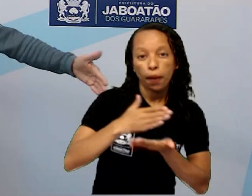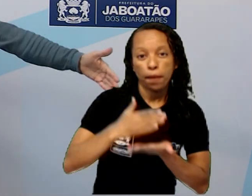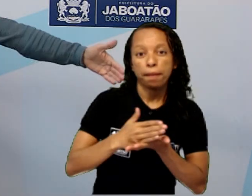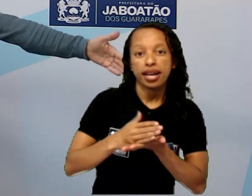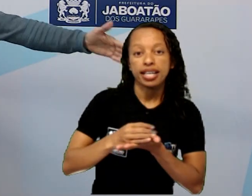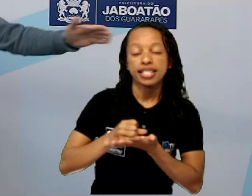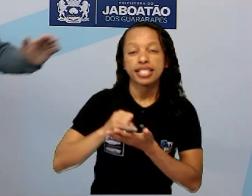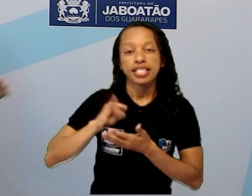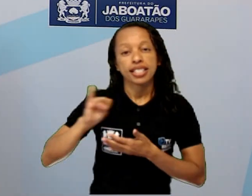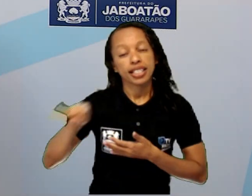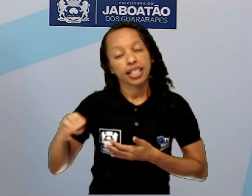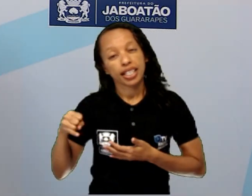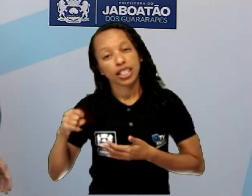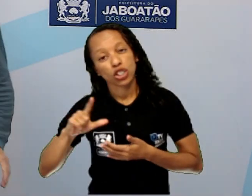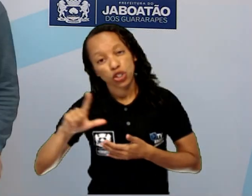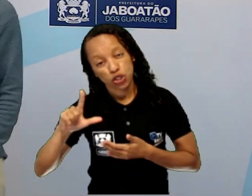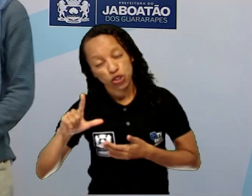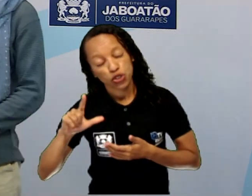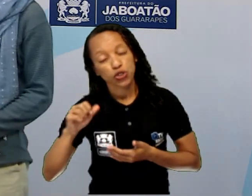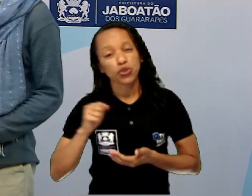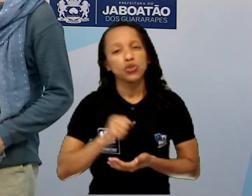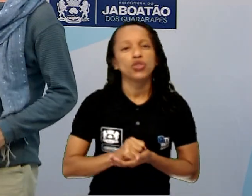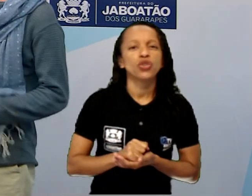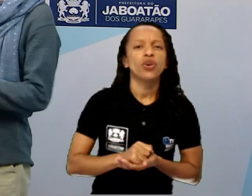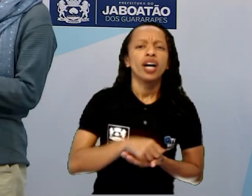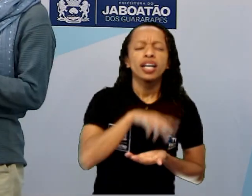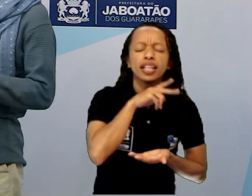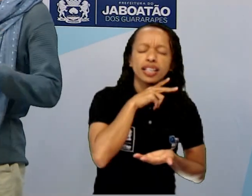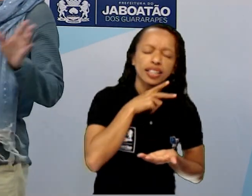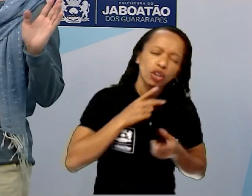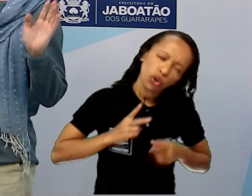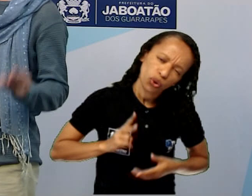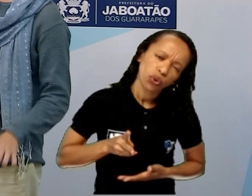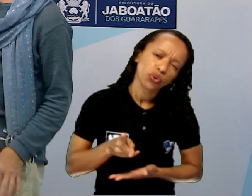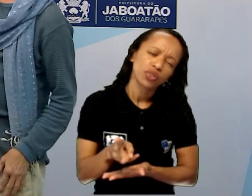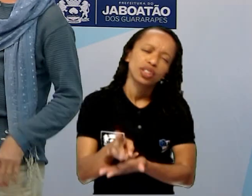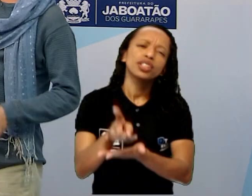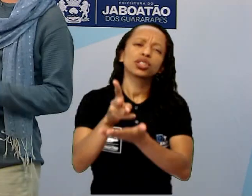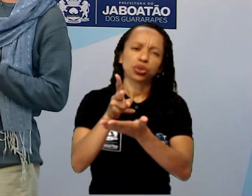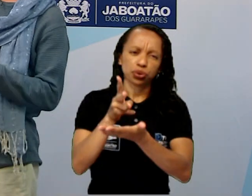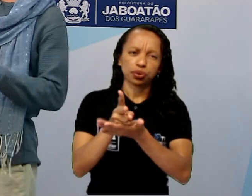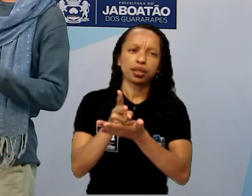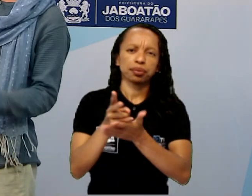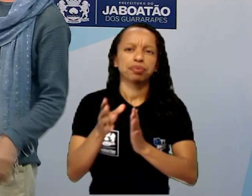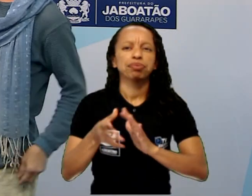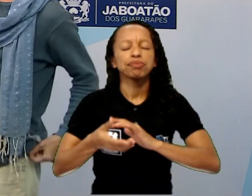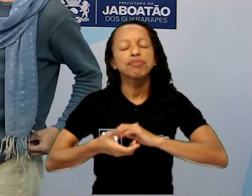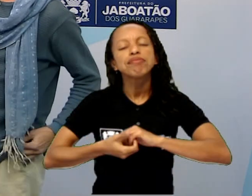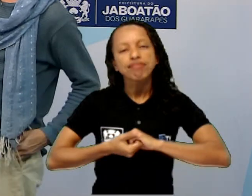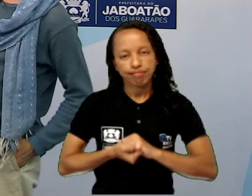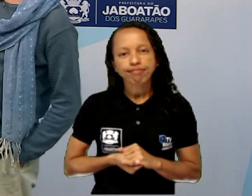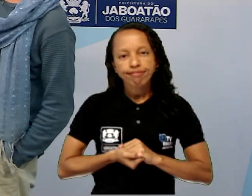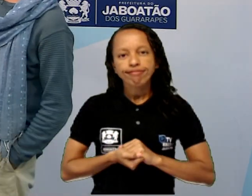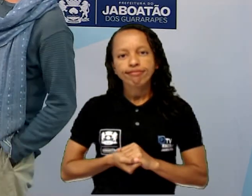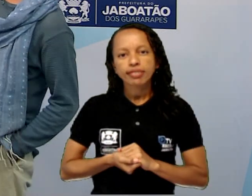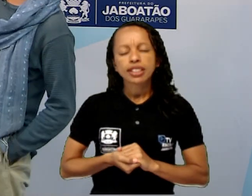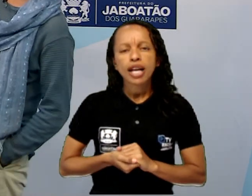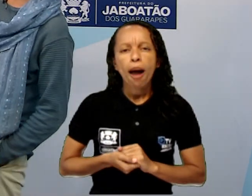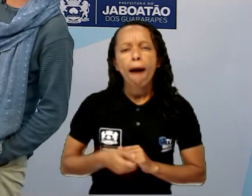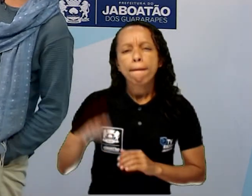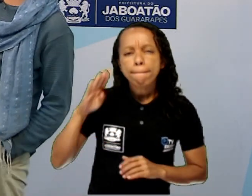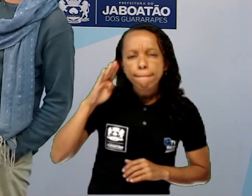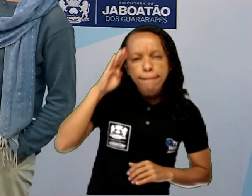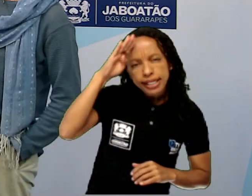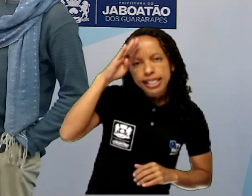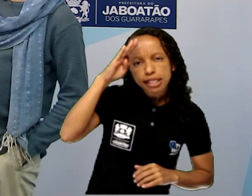festa do São João se estende nessas cidades, em todo o país e principalmente no Nordeste. Então, os costumes